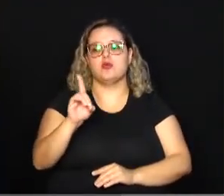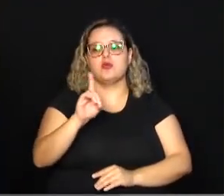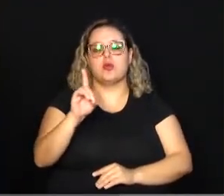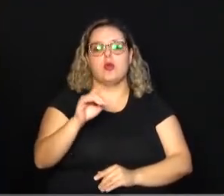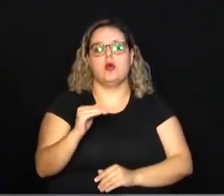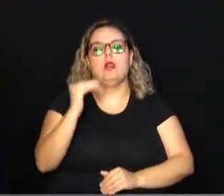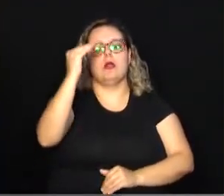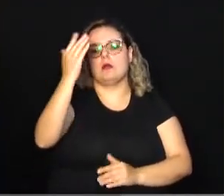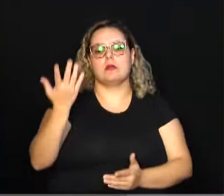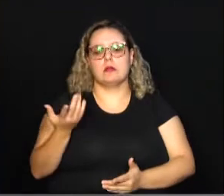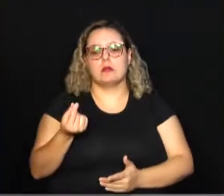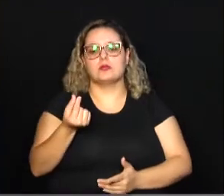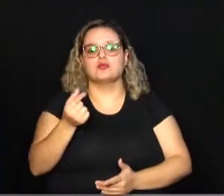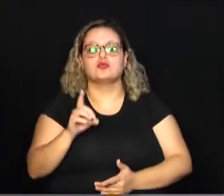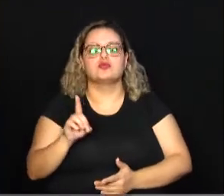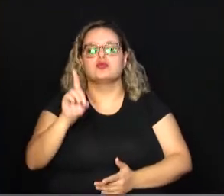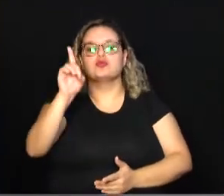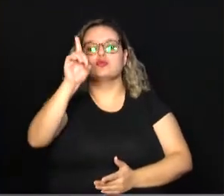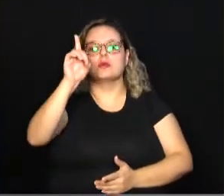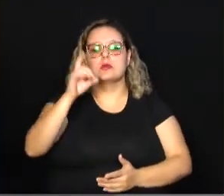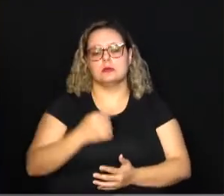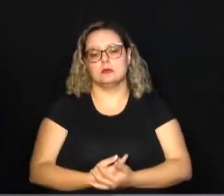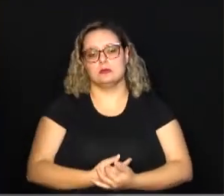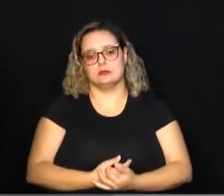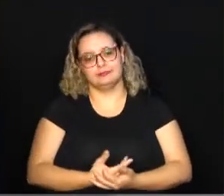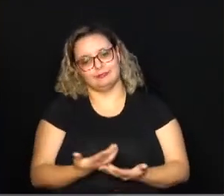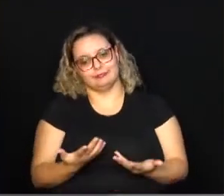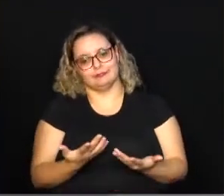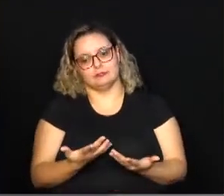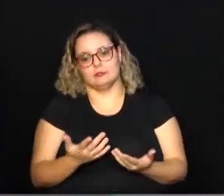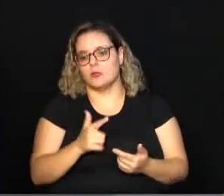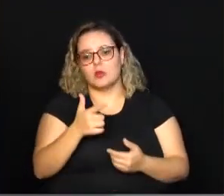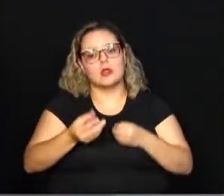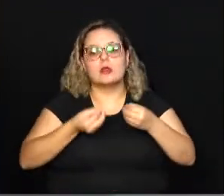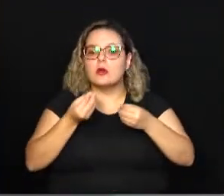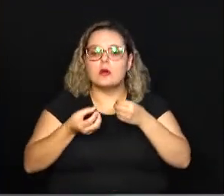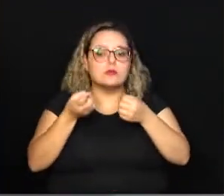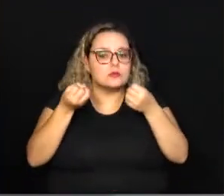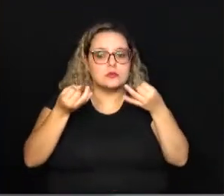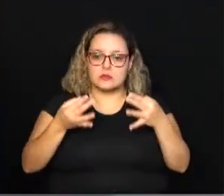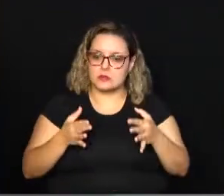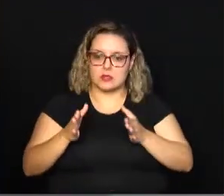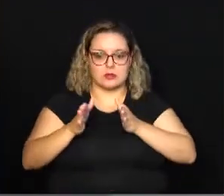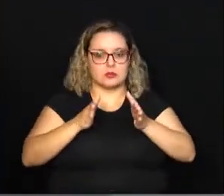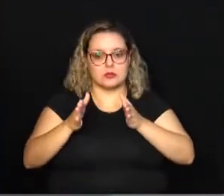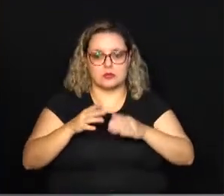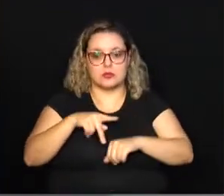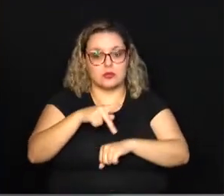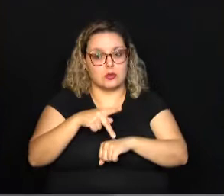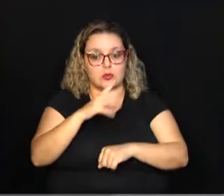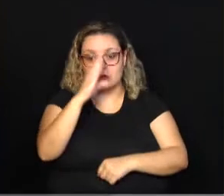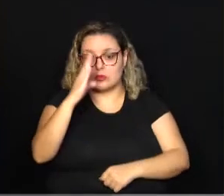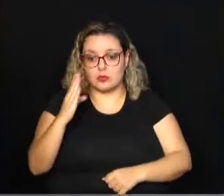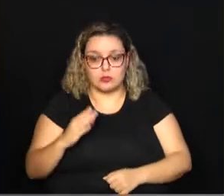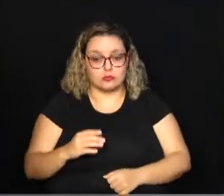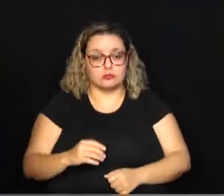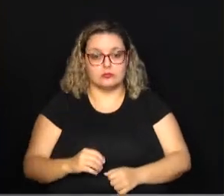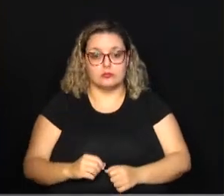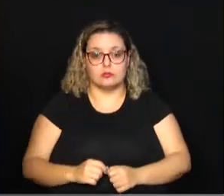isso nada justifica no momento necessário que nós estamos passando no país todo o aumento